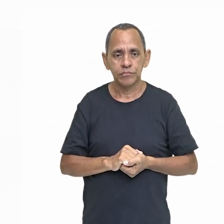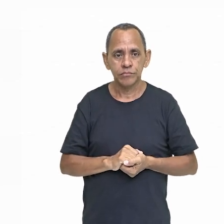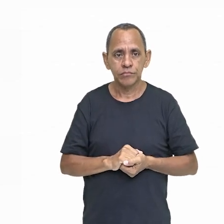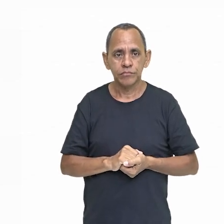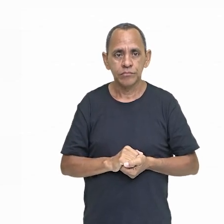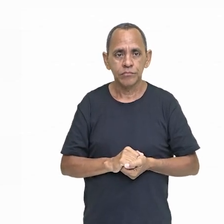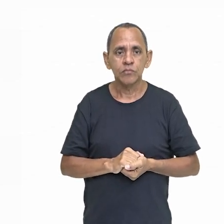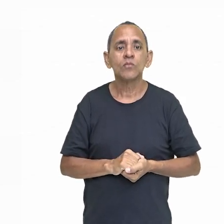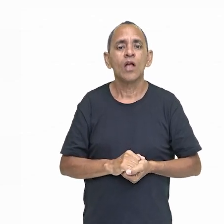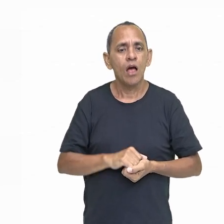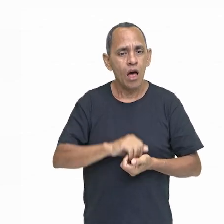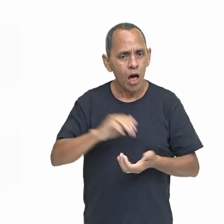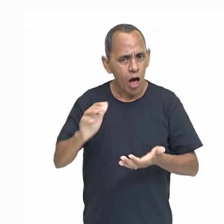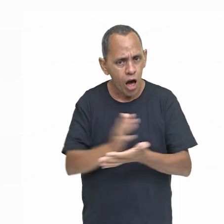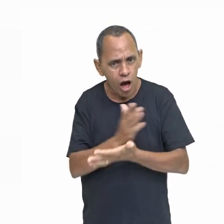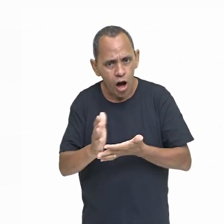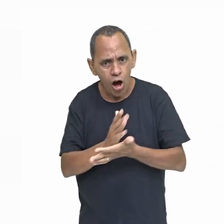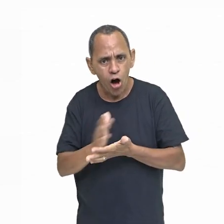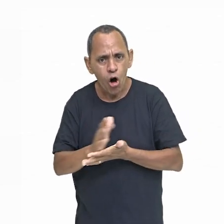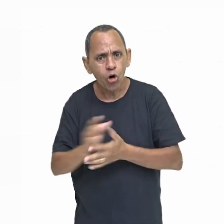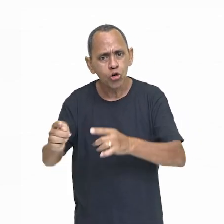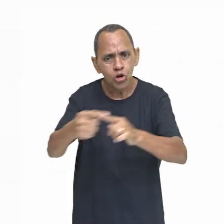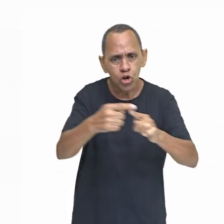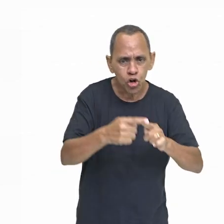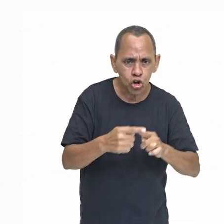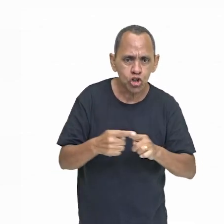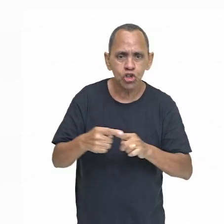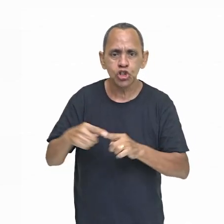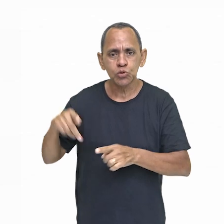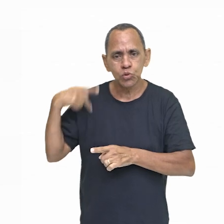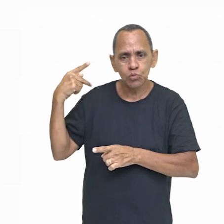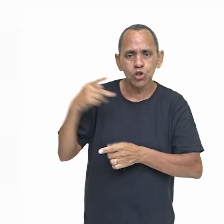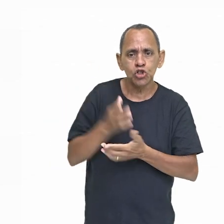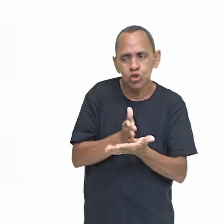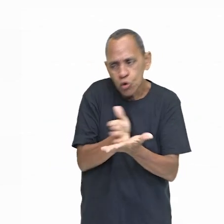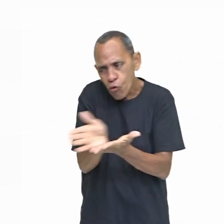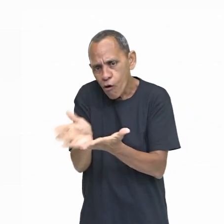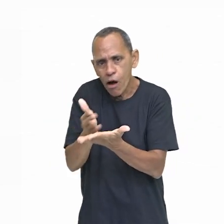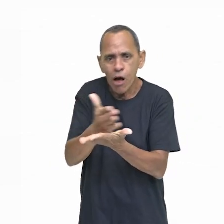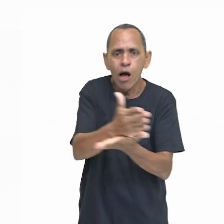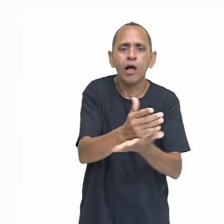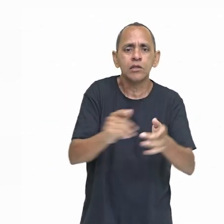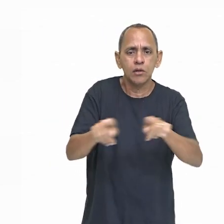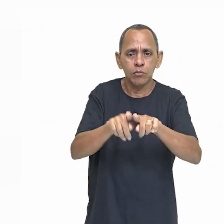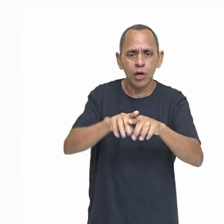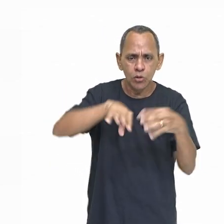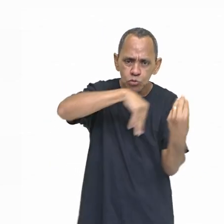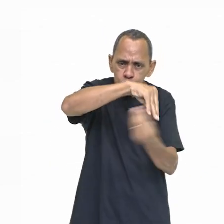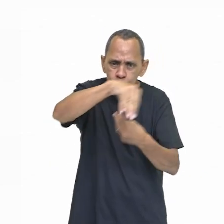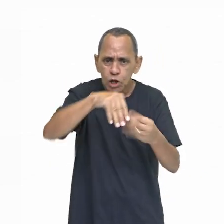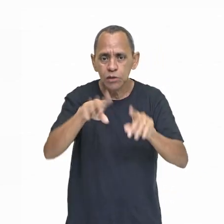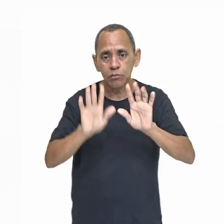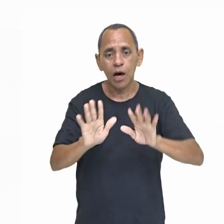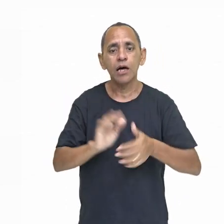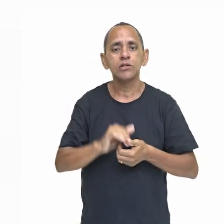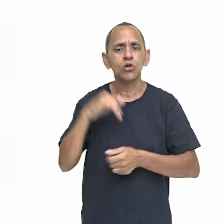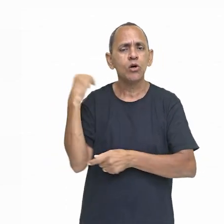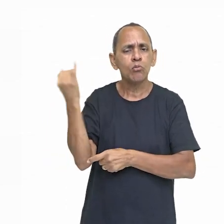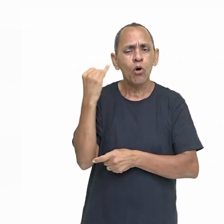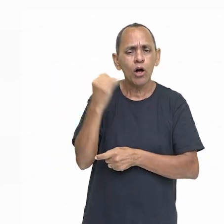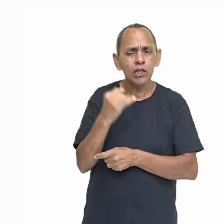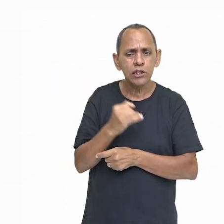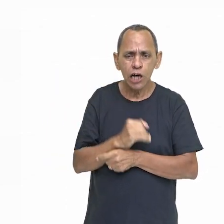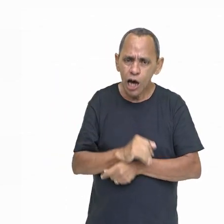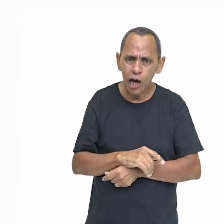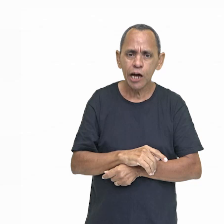várias tendências, várias correntes políticas aparecem aí misturadas, mas o importante para esses líderes que acabamos